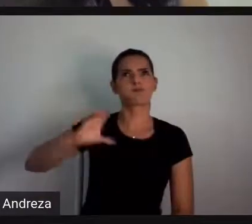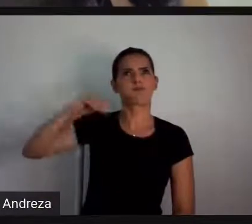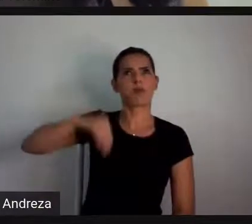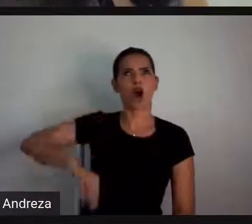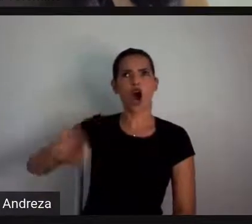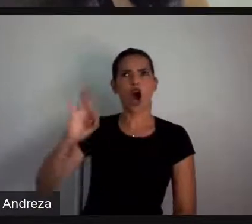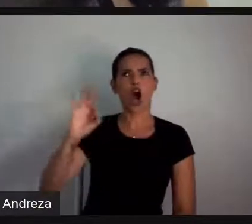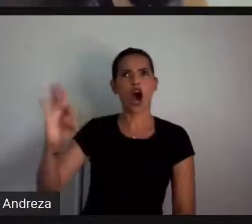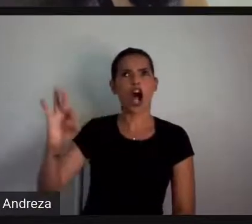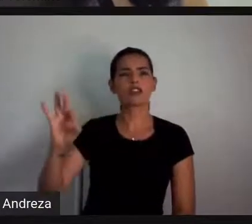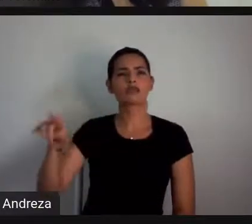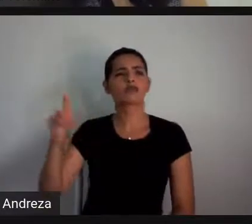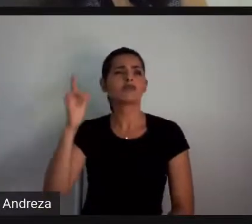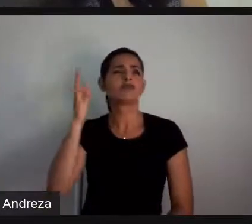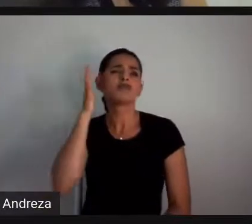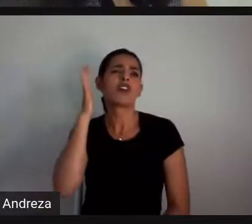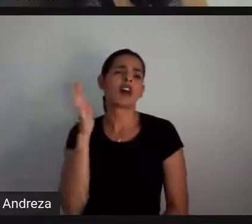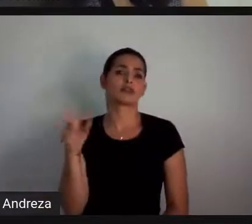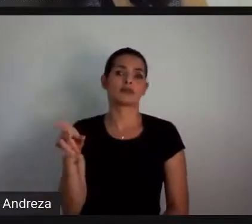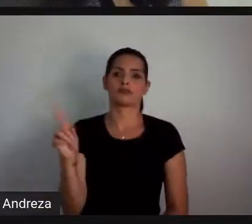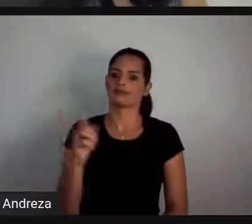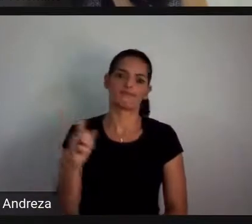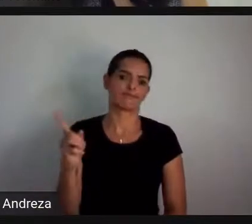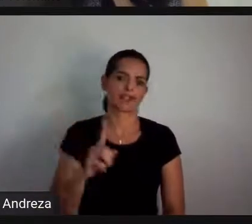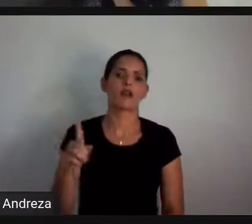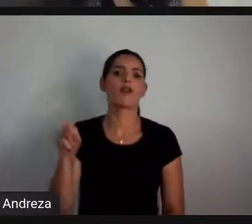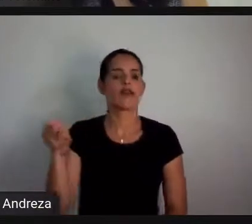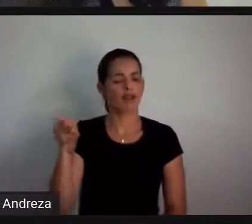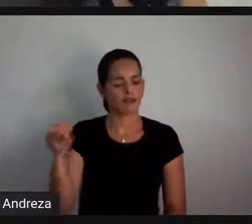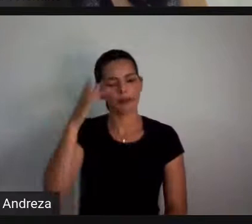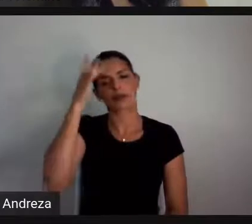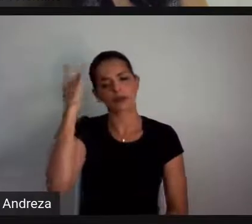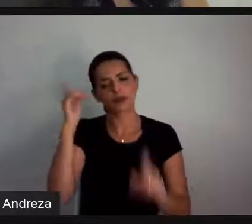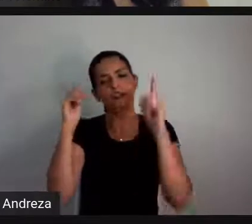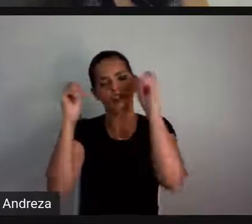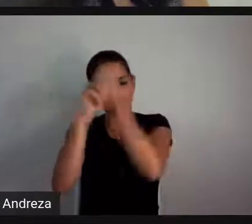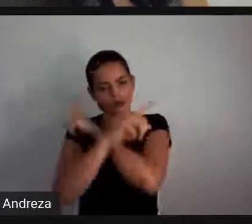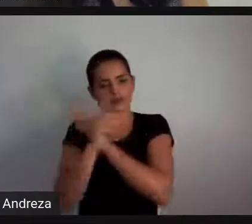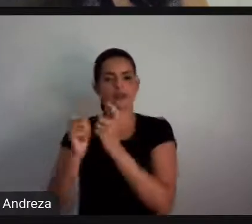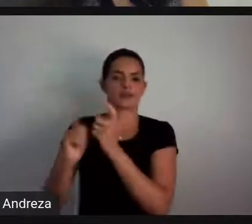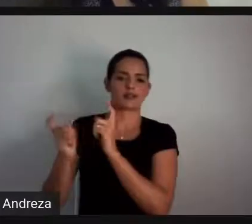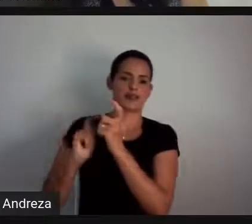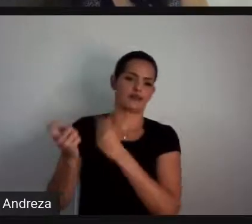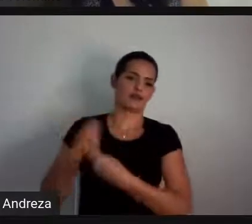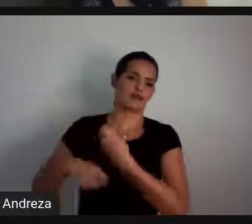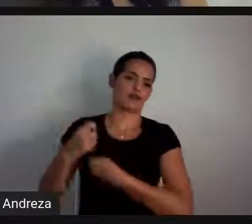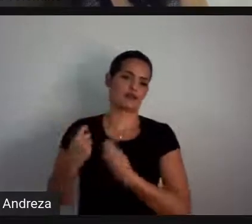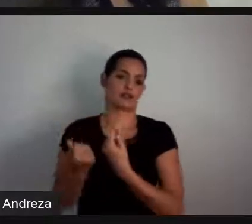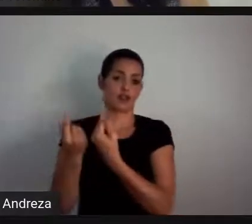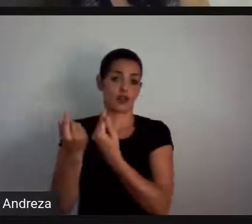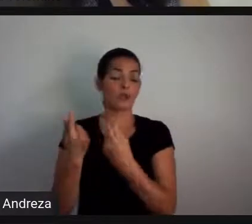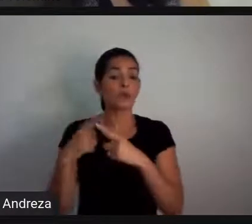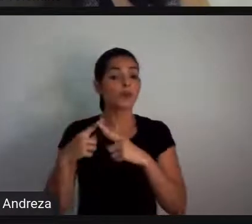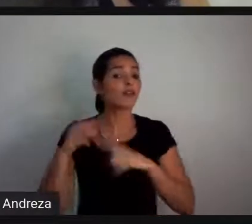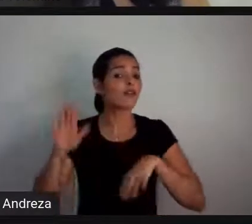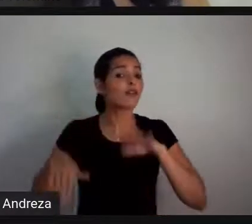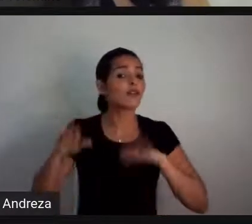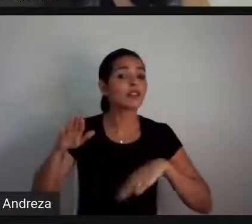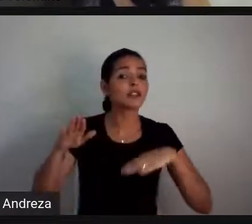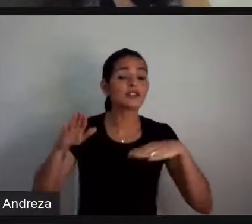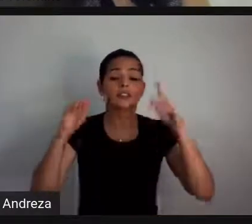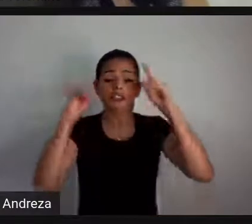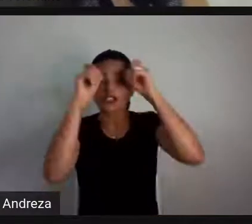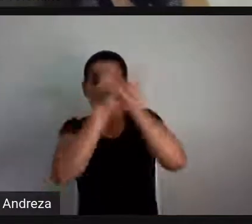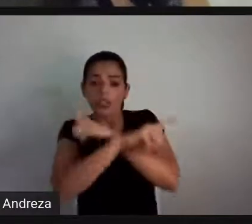Quem ganha muito também tem dificuldade para administrar o dinheiro, né? E por que a gente tem, às vezes, essa dificuldade ou a gente não adere